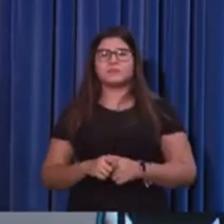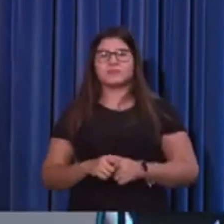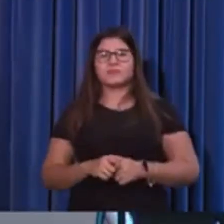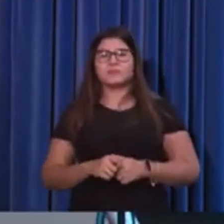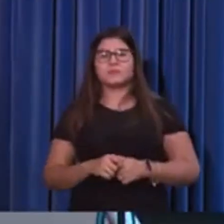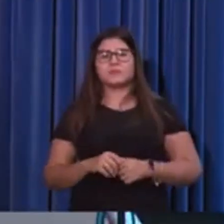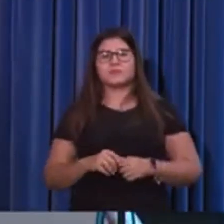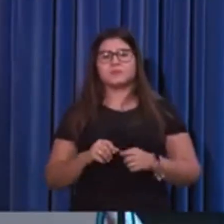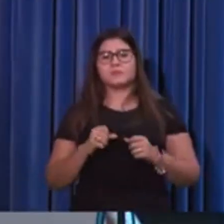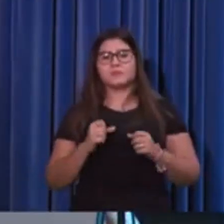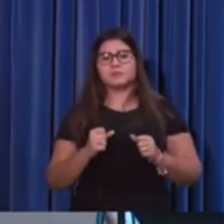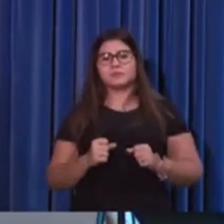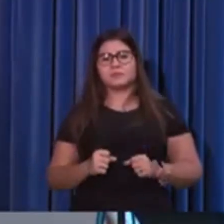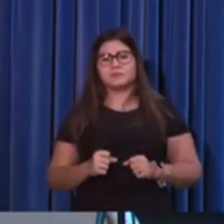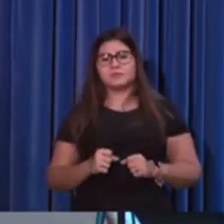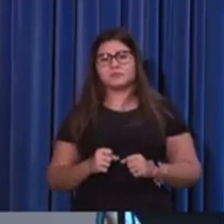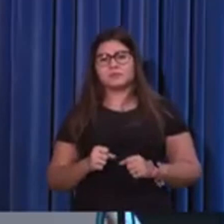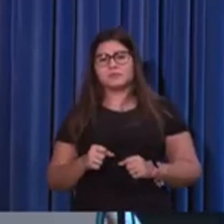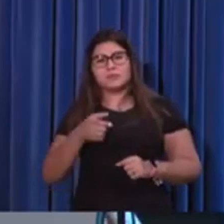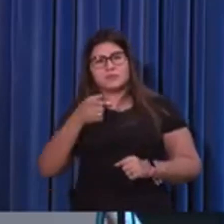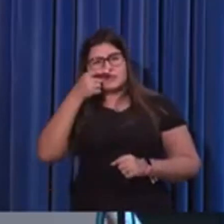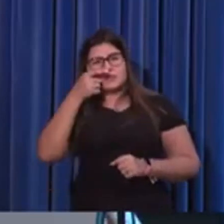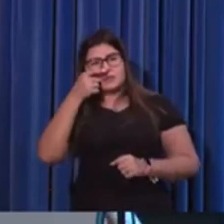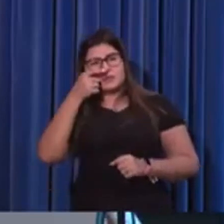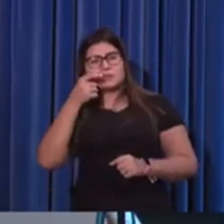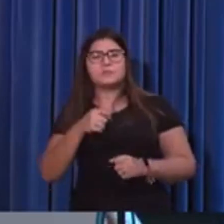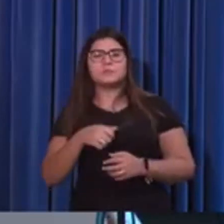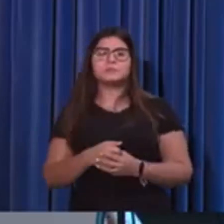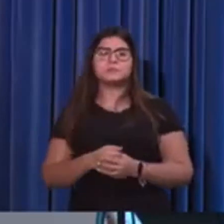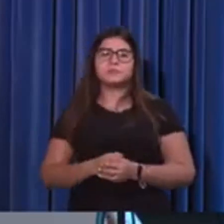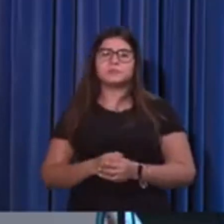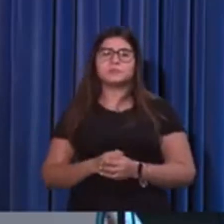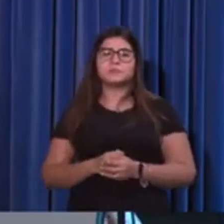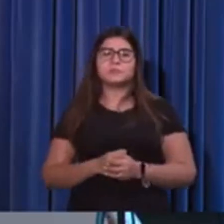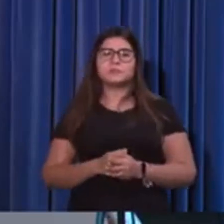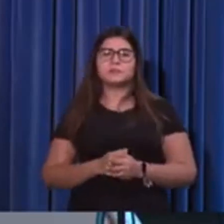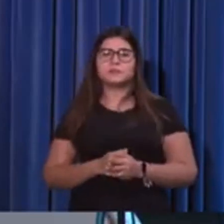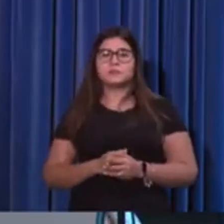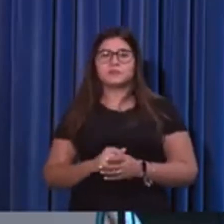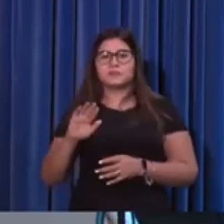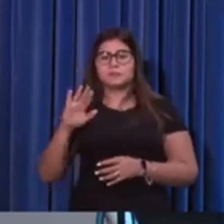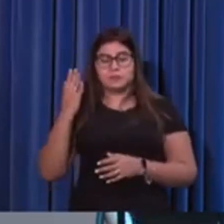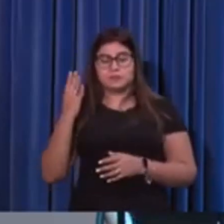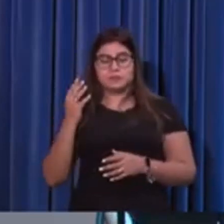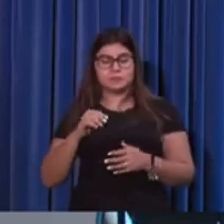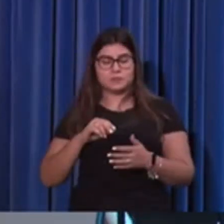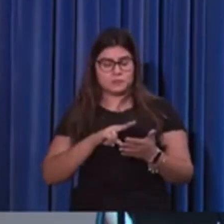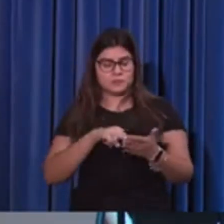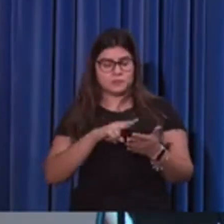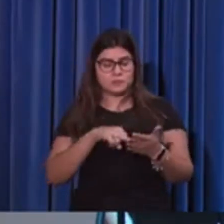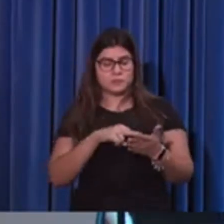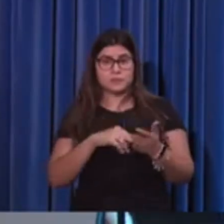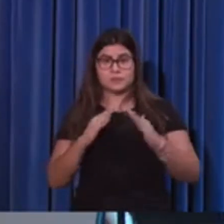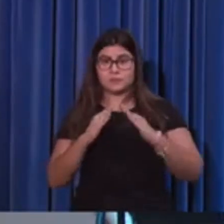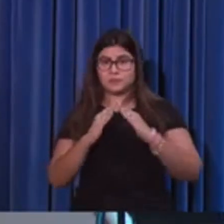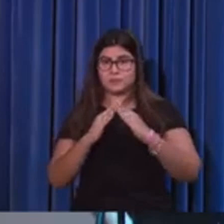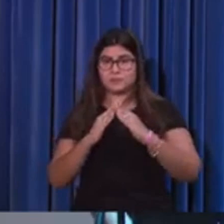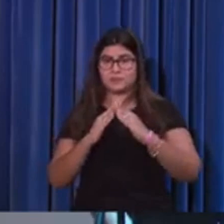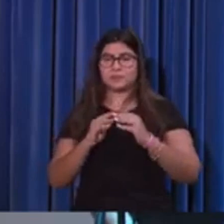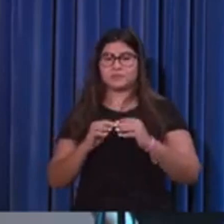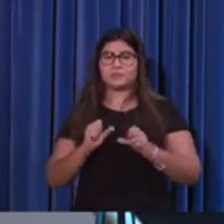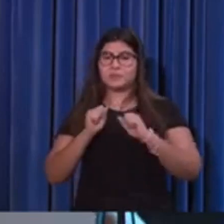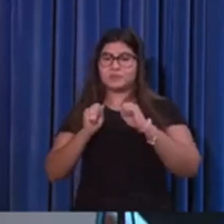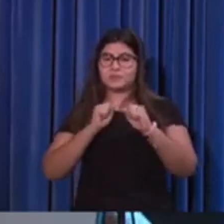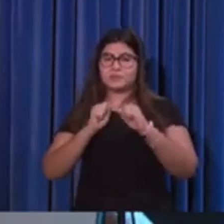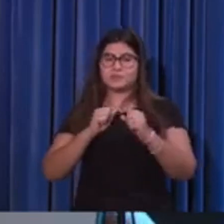alguma percepção desse sentido. Mas, quando você, depois de ler em casa esse salmo e saltar lá para o versículo